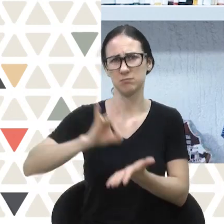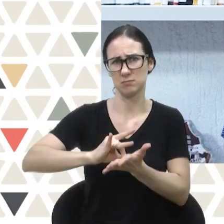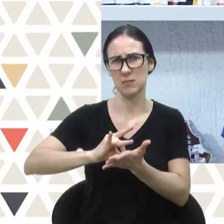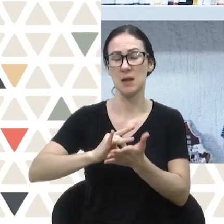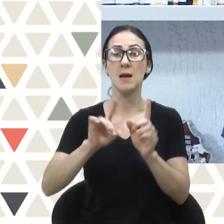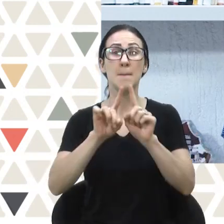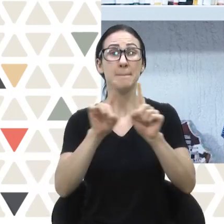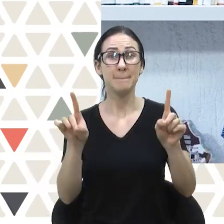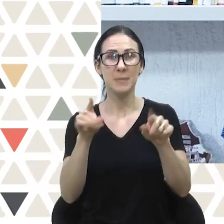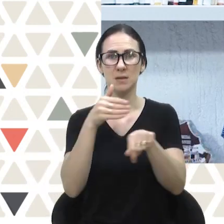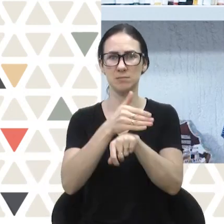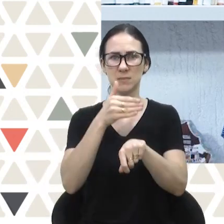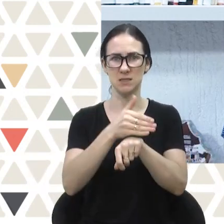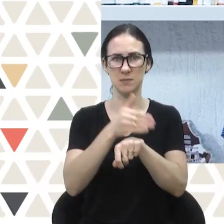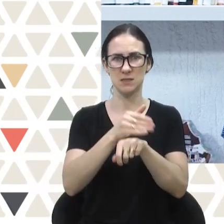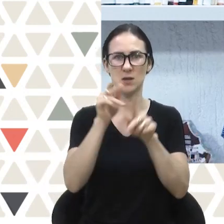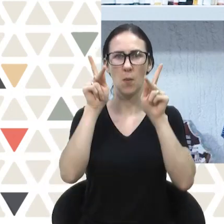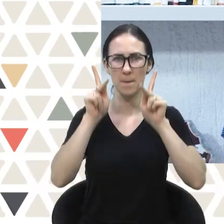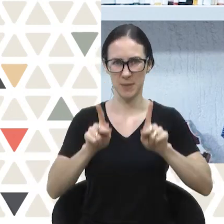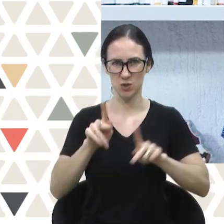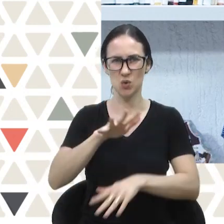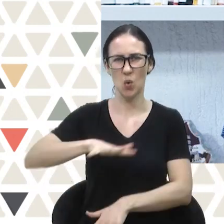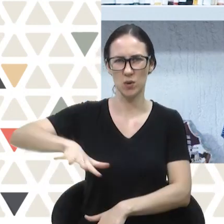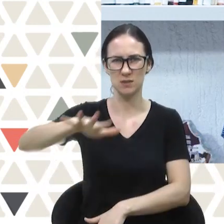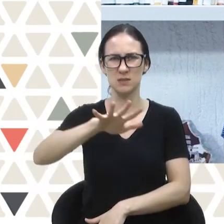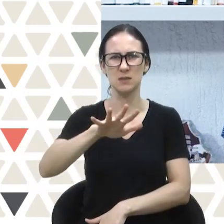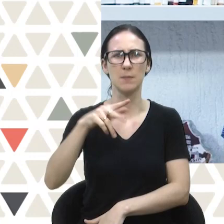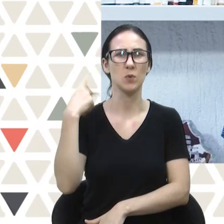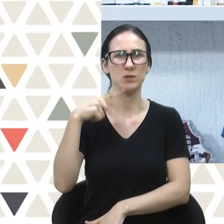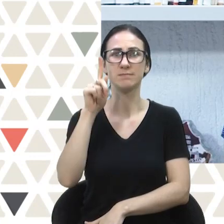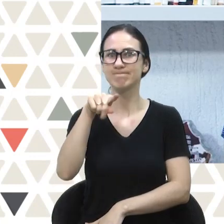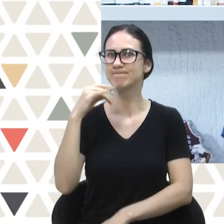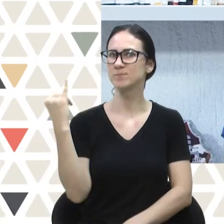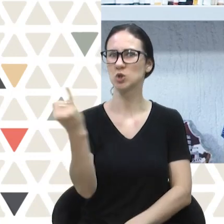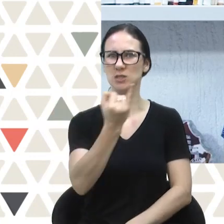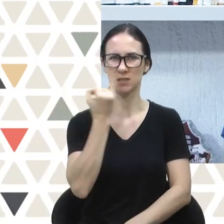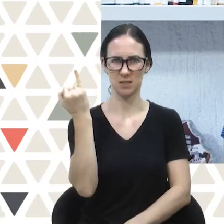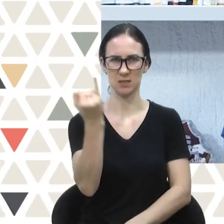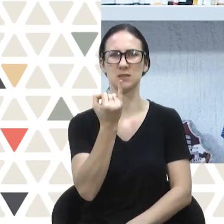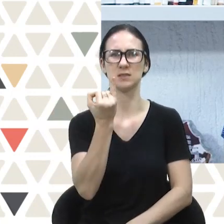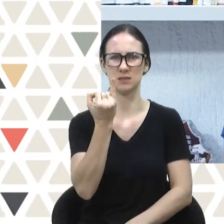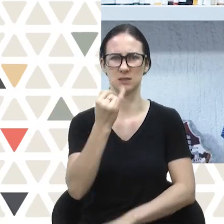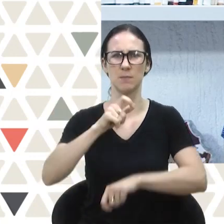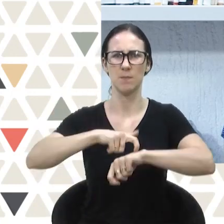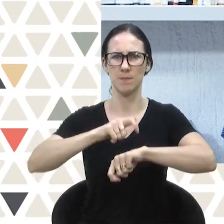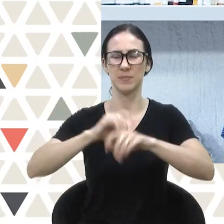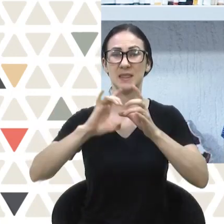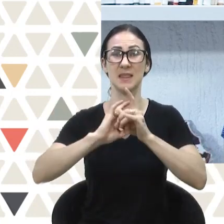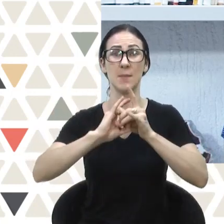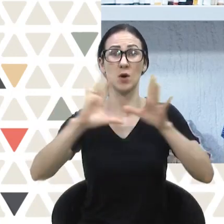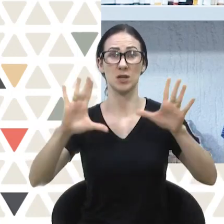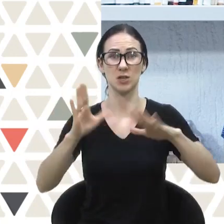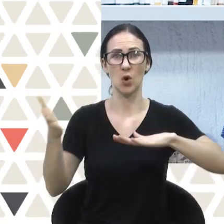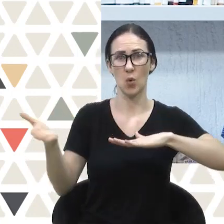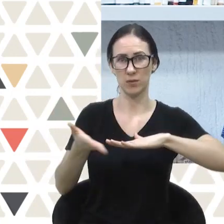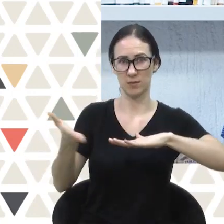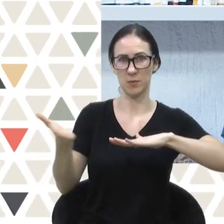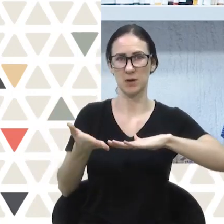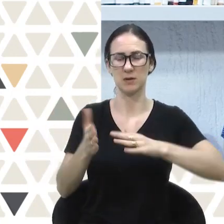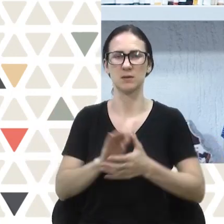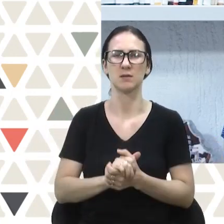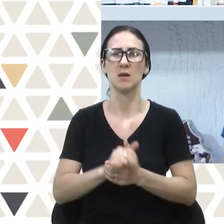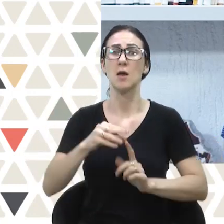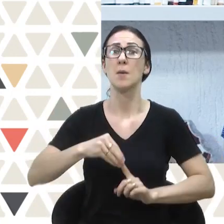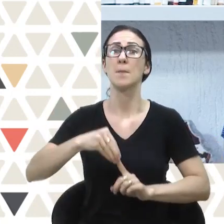mas a participação das pessoas na política é algo fundamental nas democracias contemporâneas, né? E até